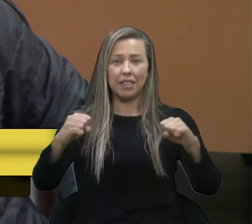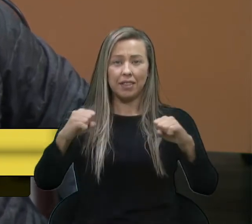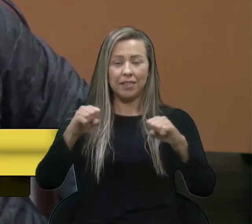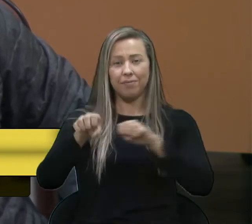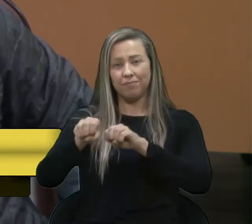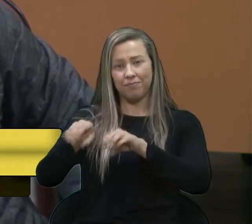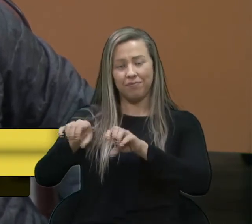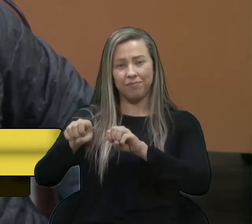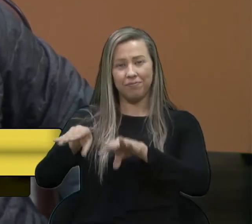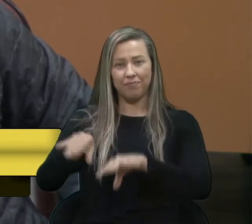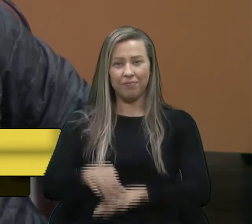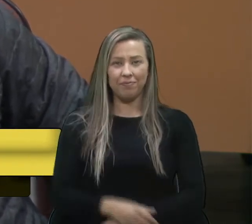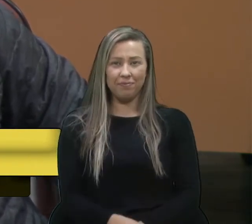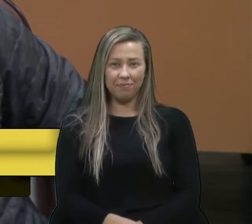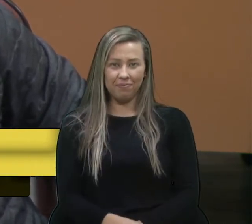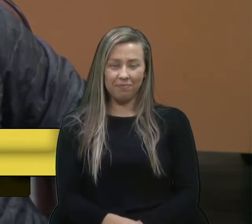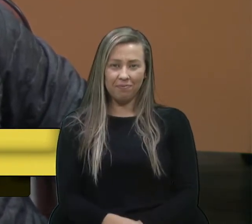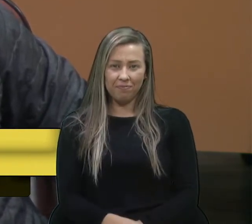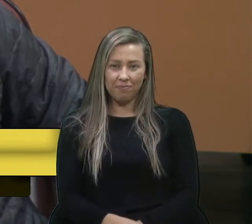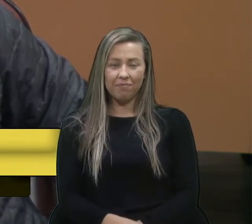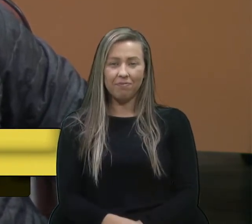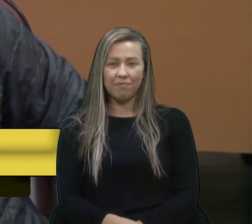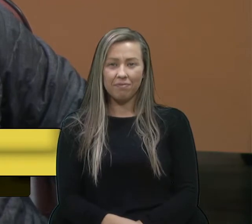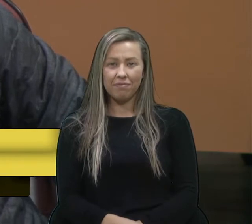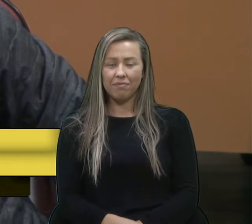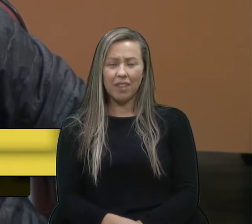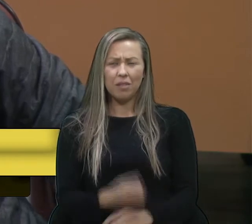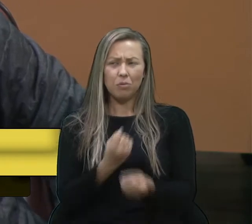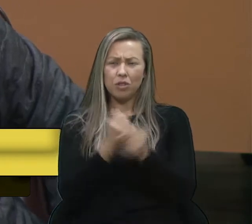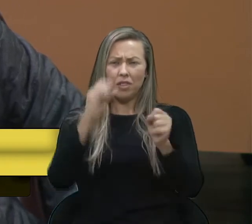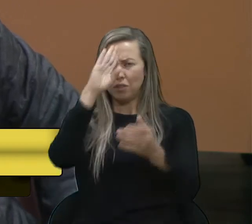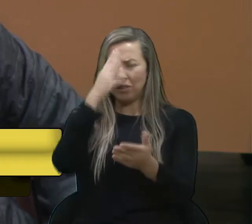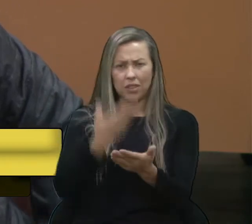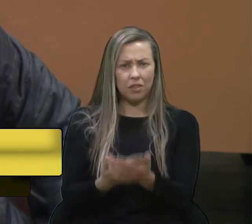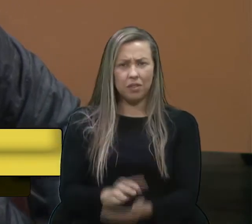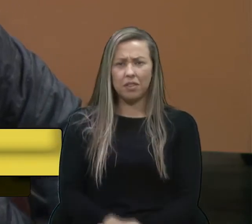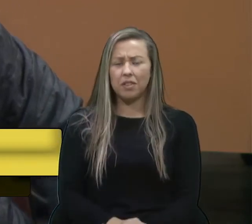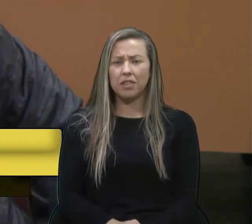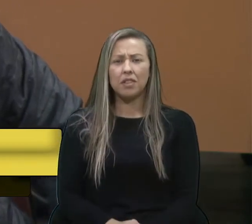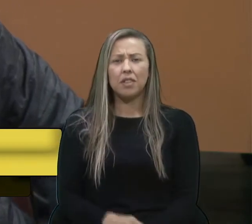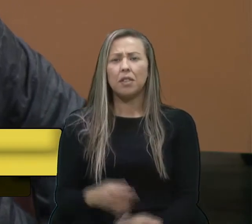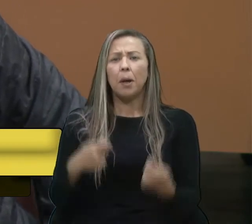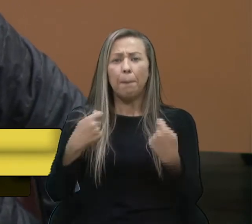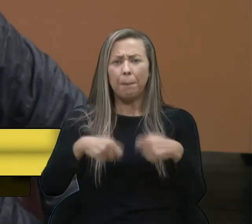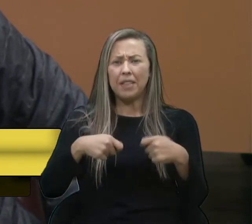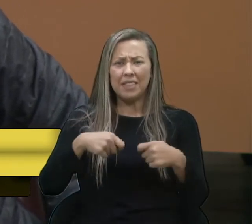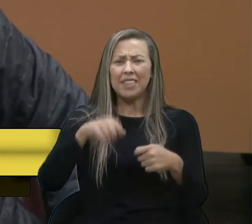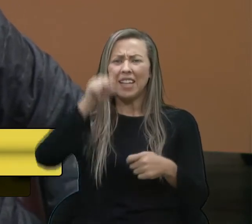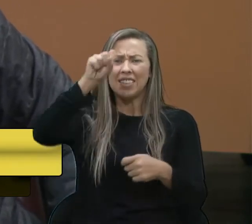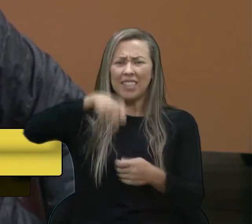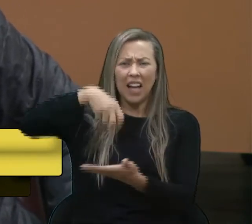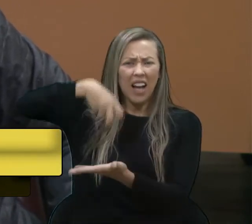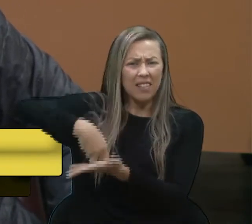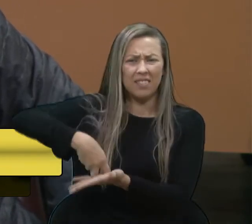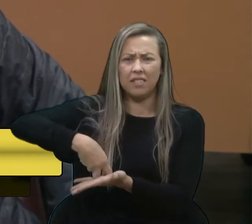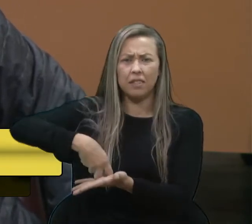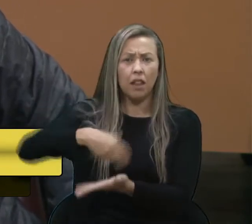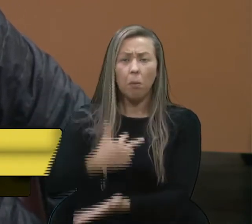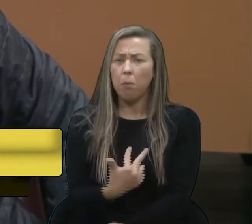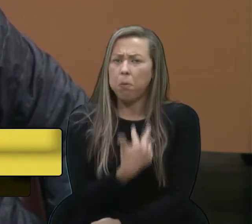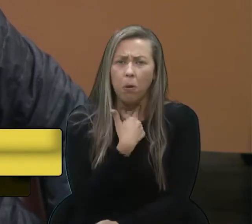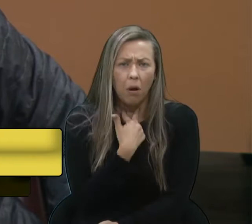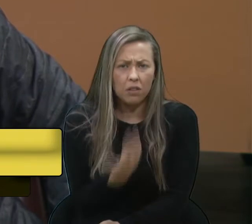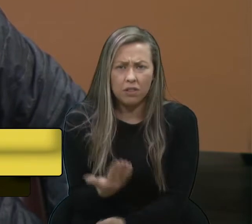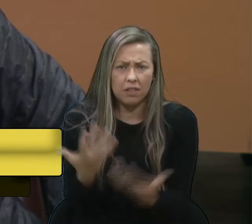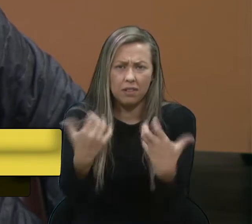Então, assim, é um absurdo. É um absurdo. Tem que ser severamente punida. Não dá para deixar assim, não dá para